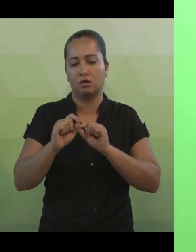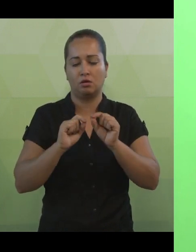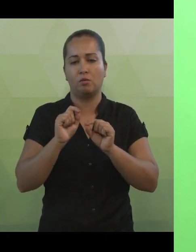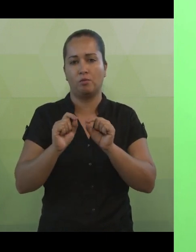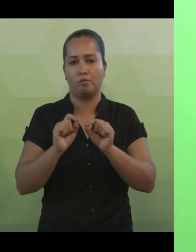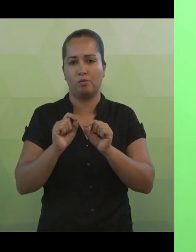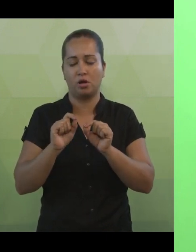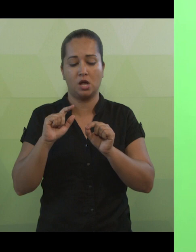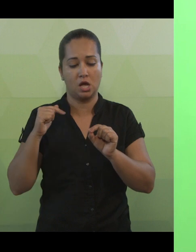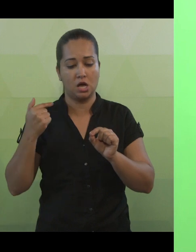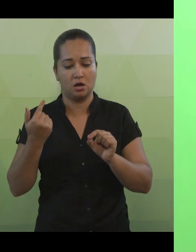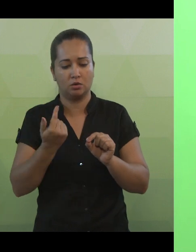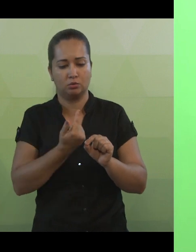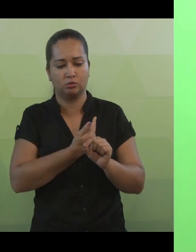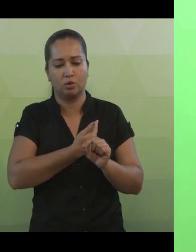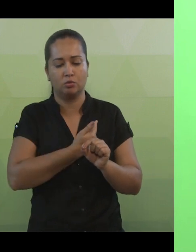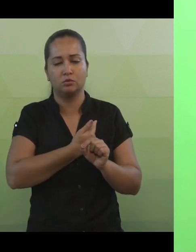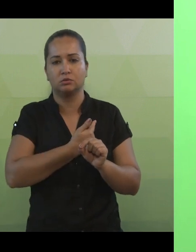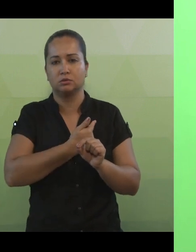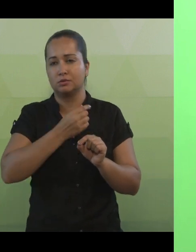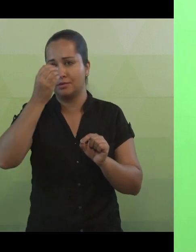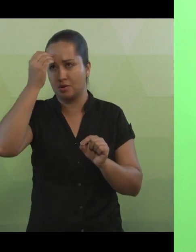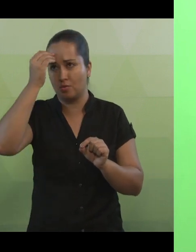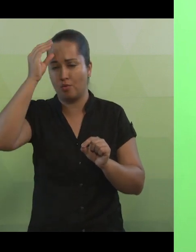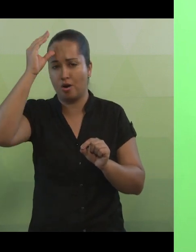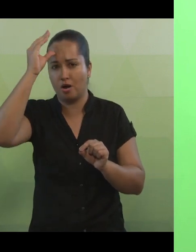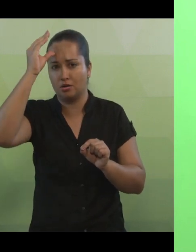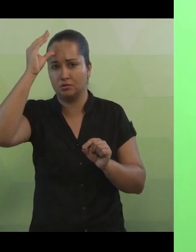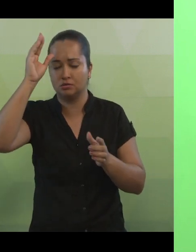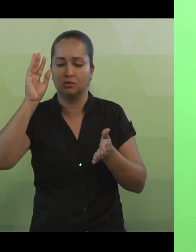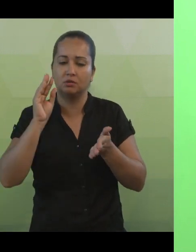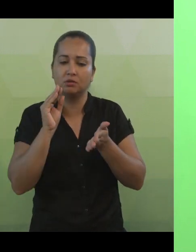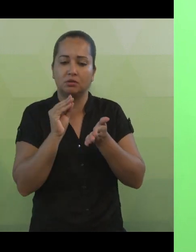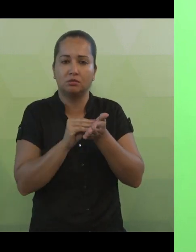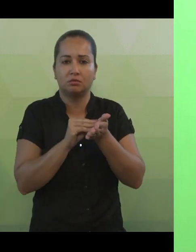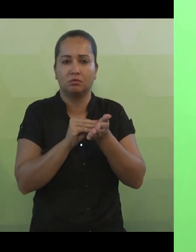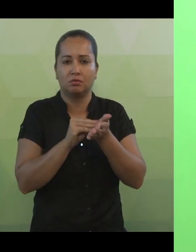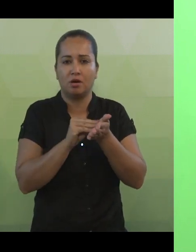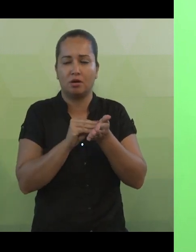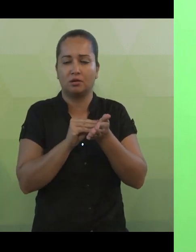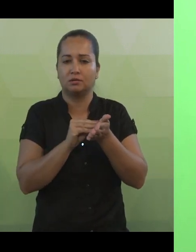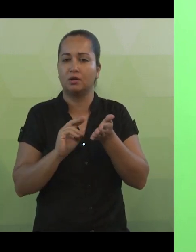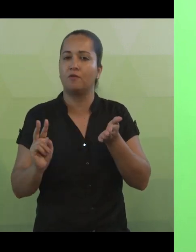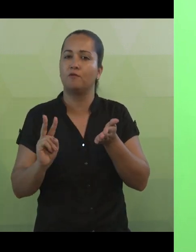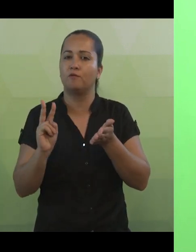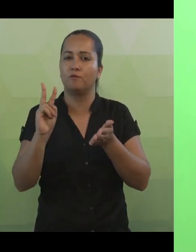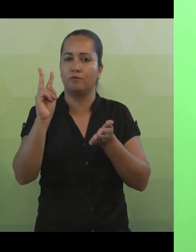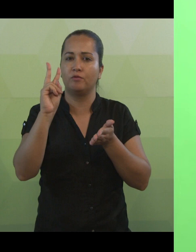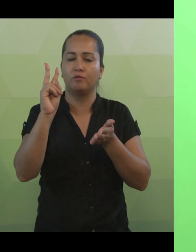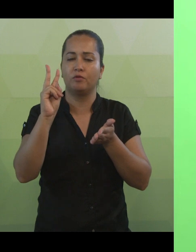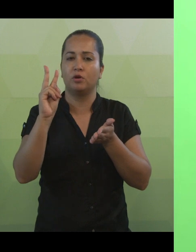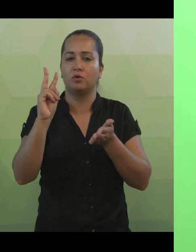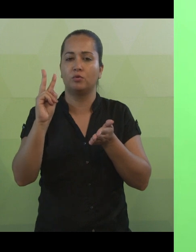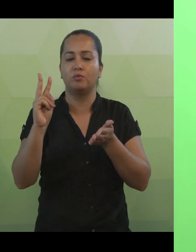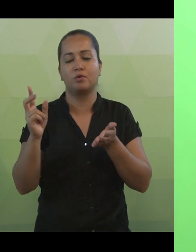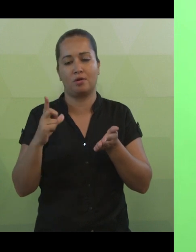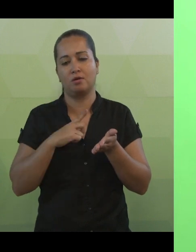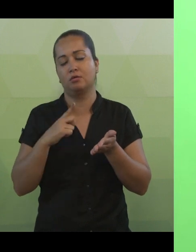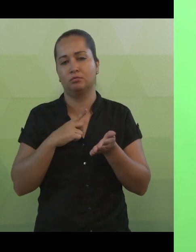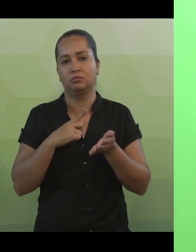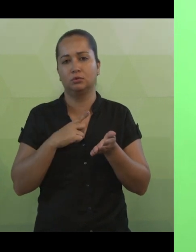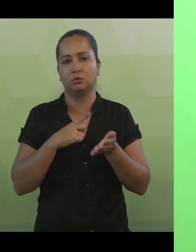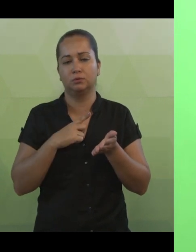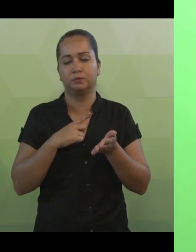banco de dados um conhecimento semântico que delimita os valores válidos possíveis de que um determinado atributo pode ter.